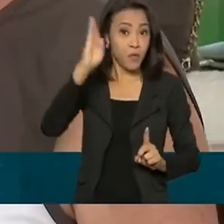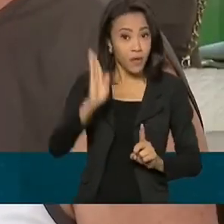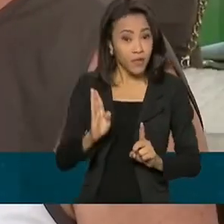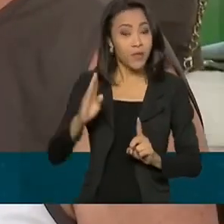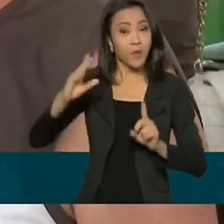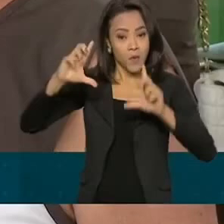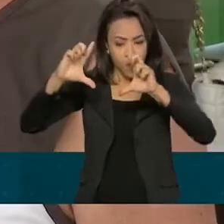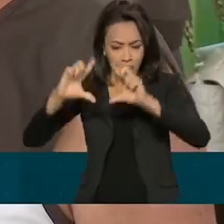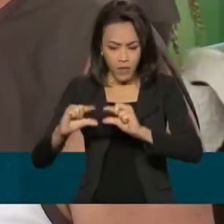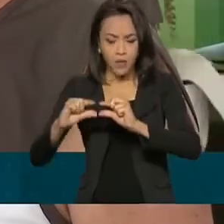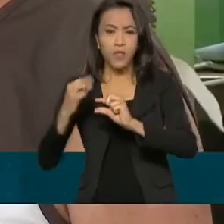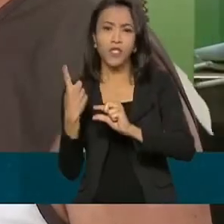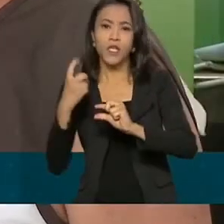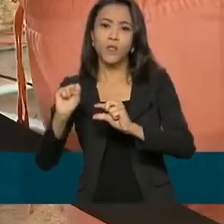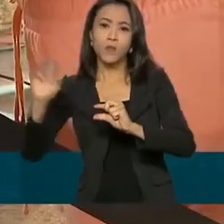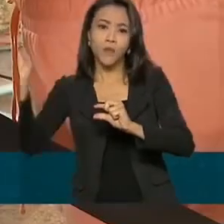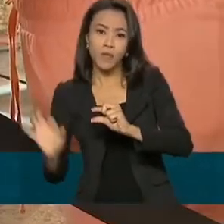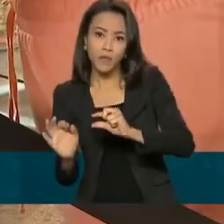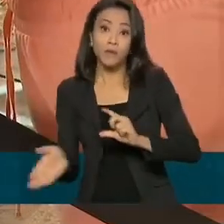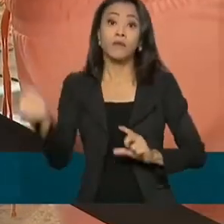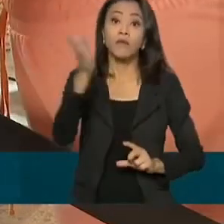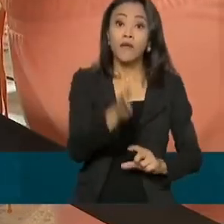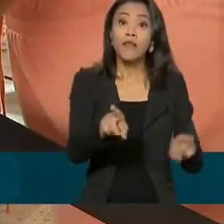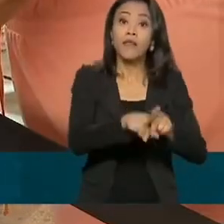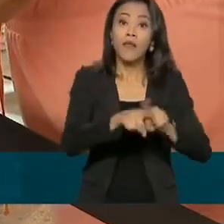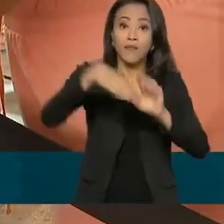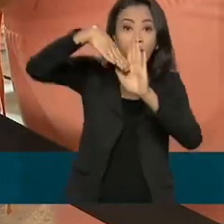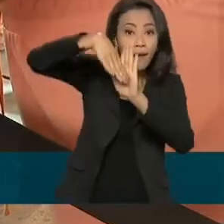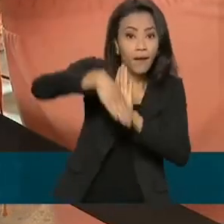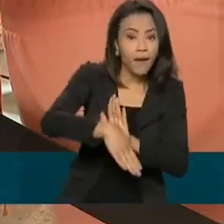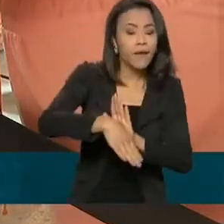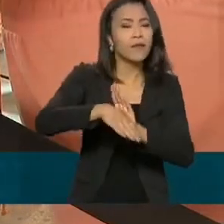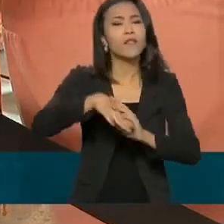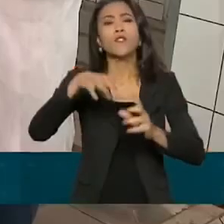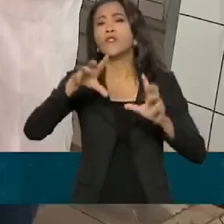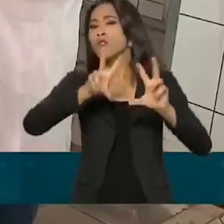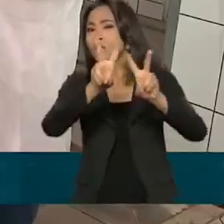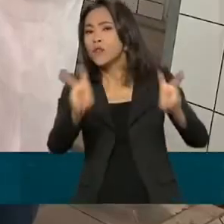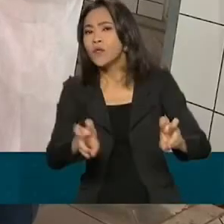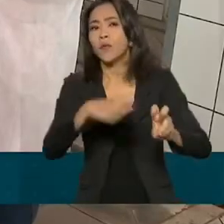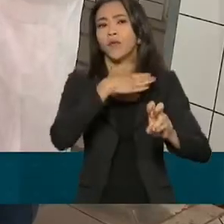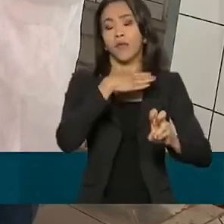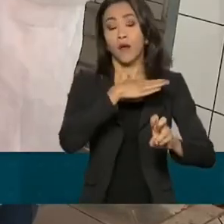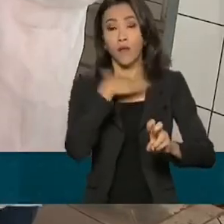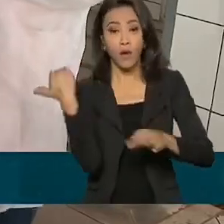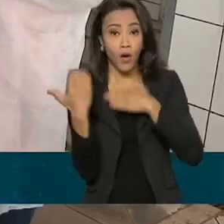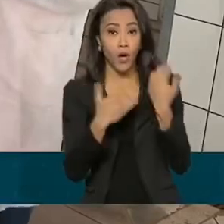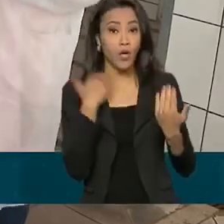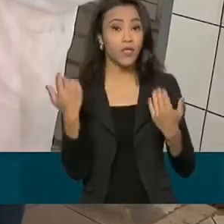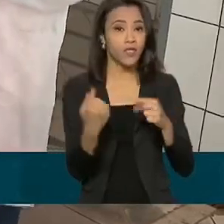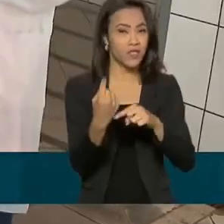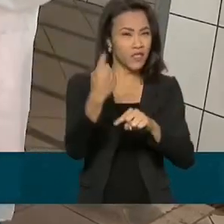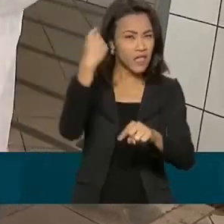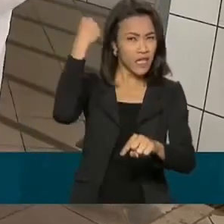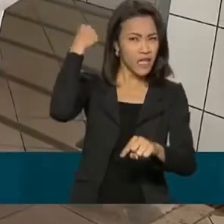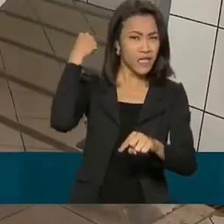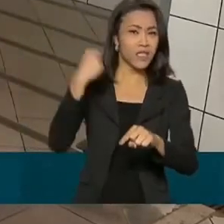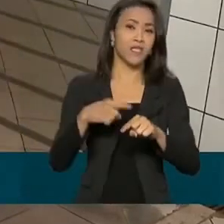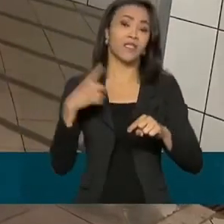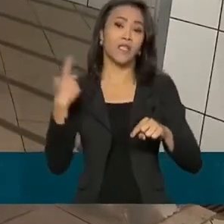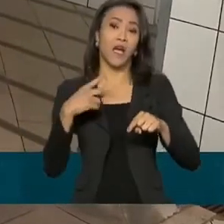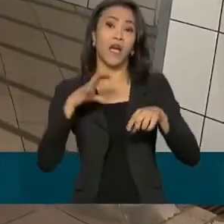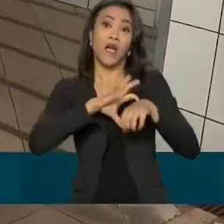baixa de quase dezoito por cento também houve uma queda na avaliação das mortes por causa do coronavírus que desde o pico da variante